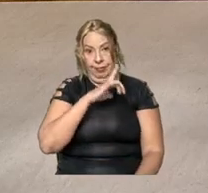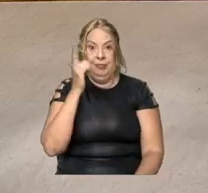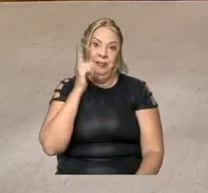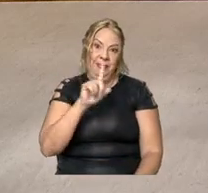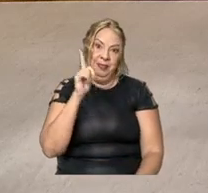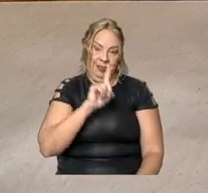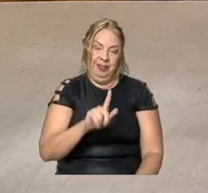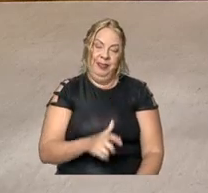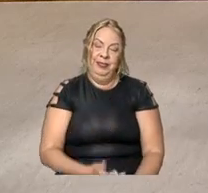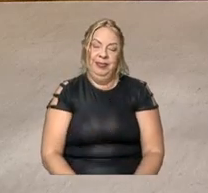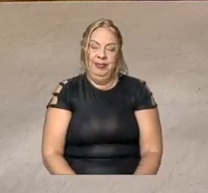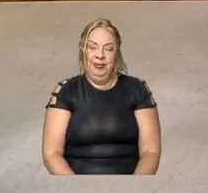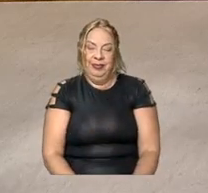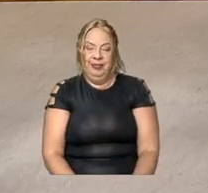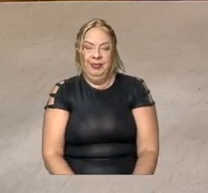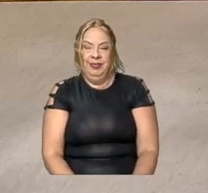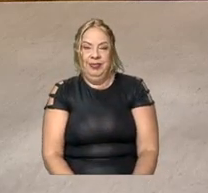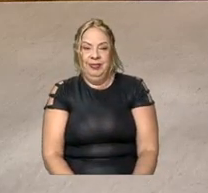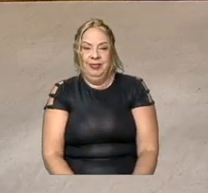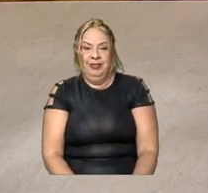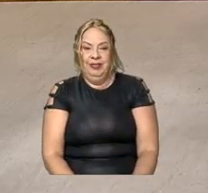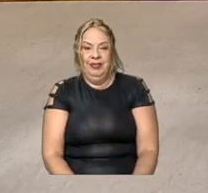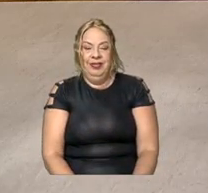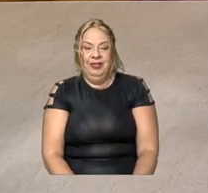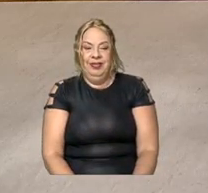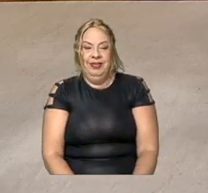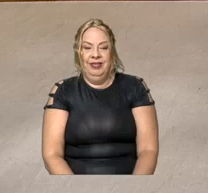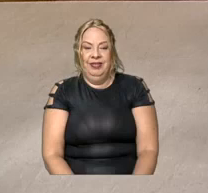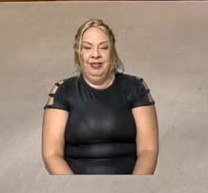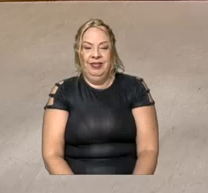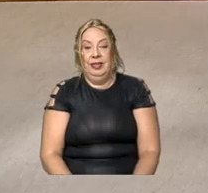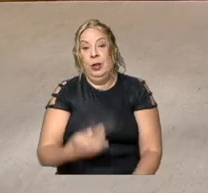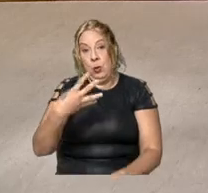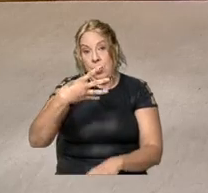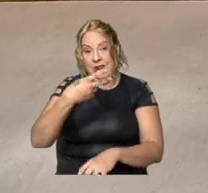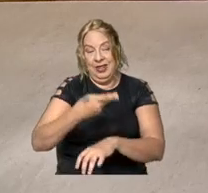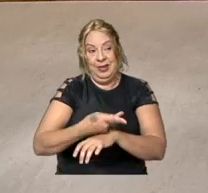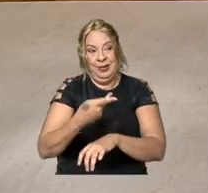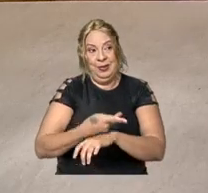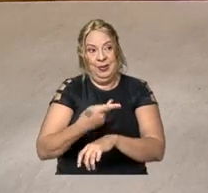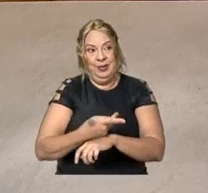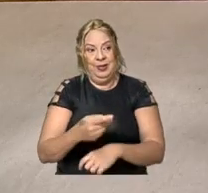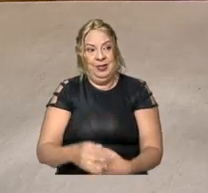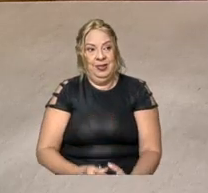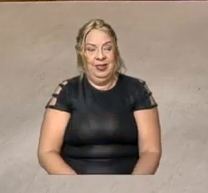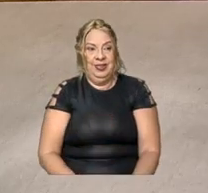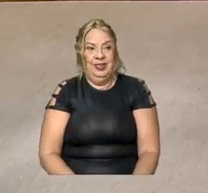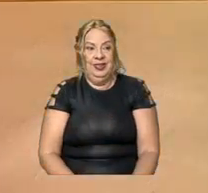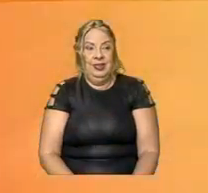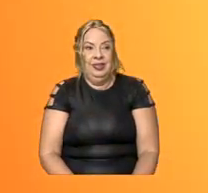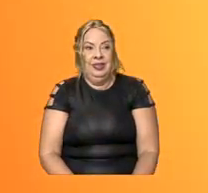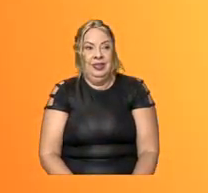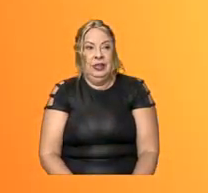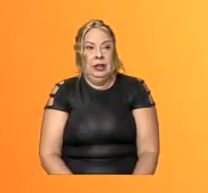ganha um docinho. Então simbora com o nosso quarto prêmio!